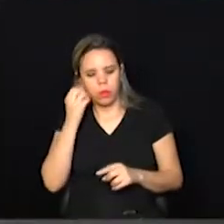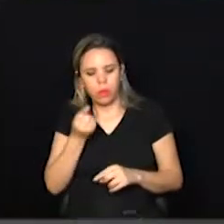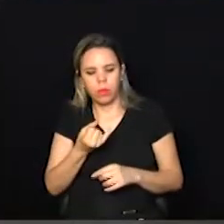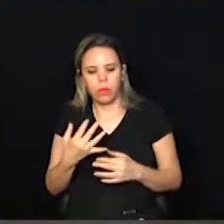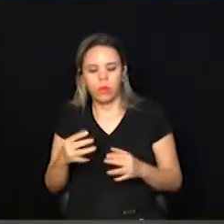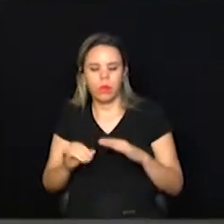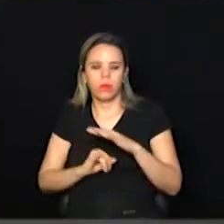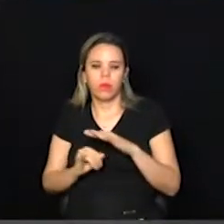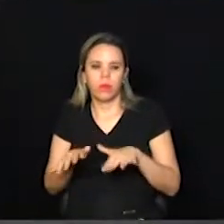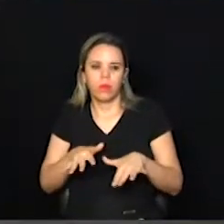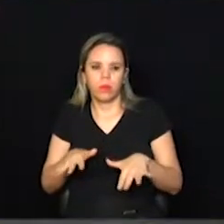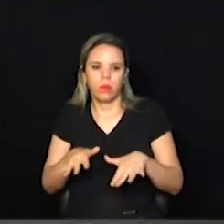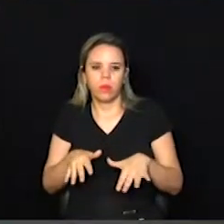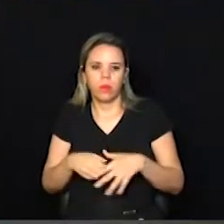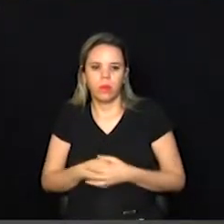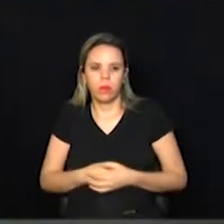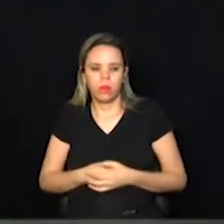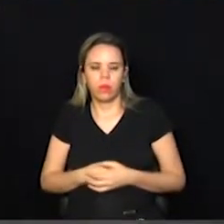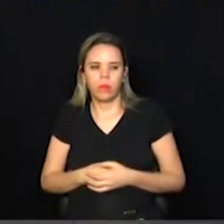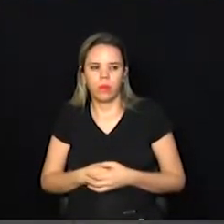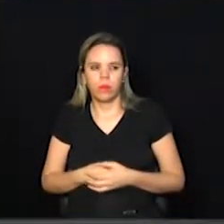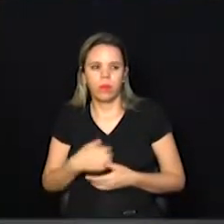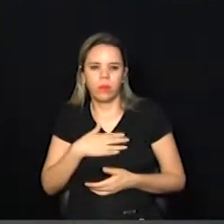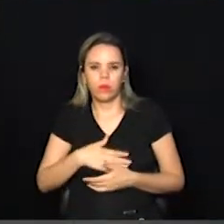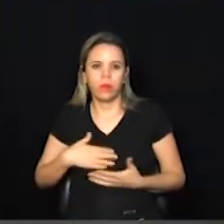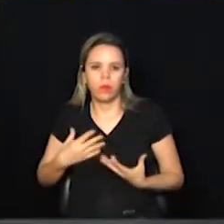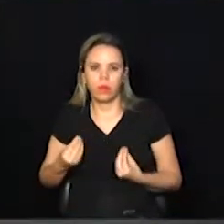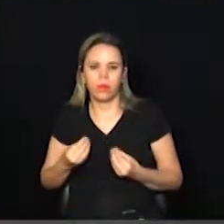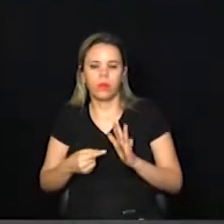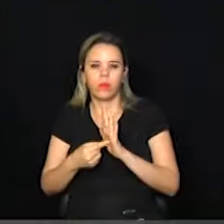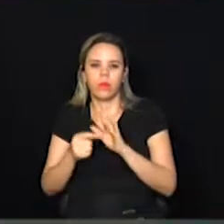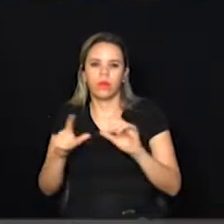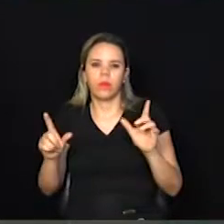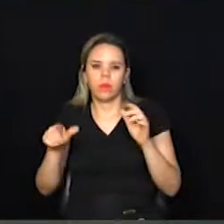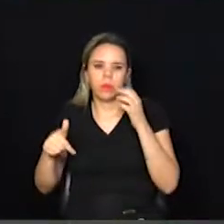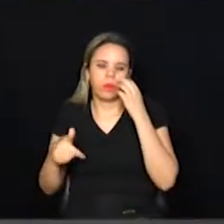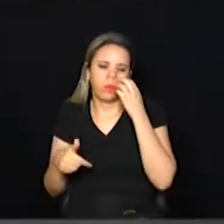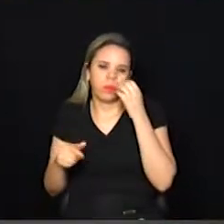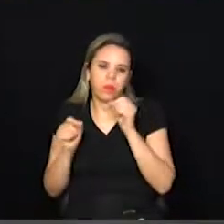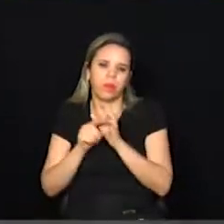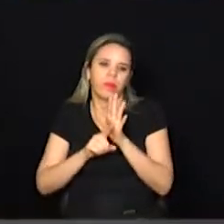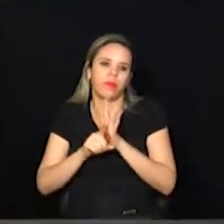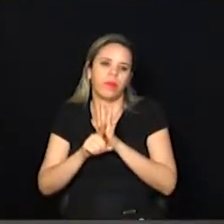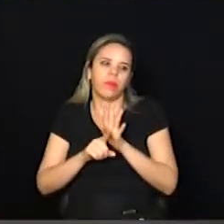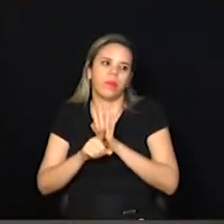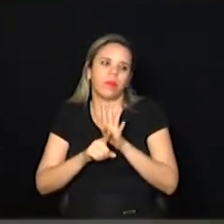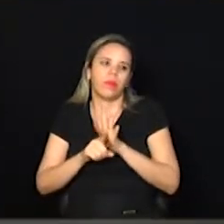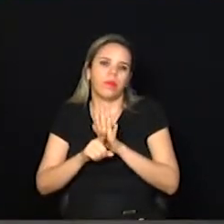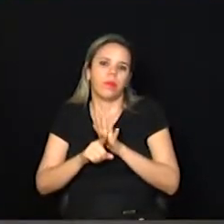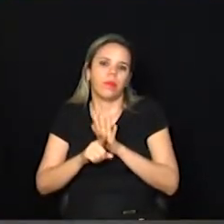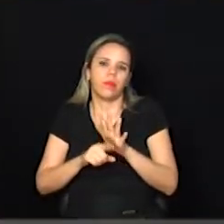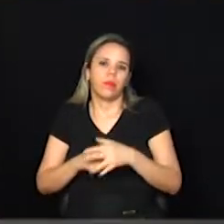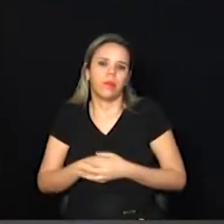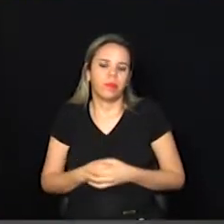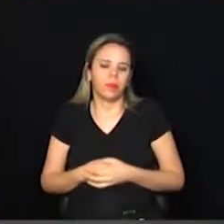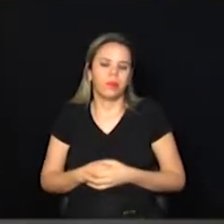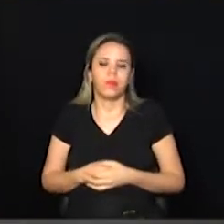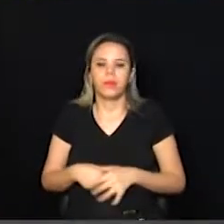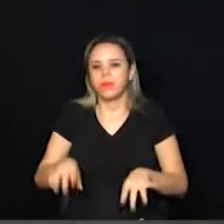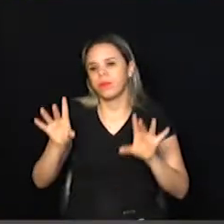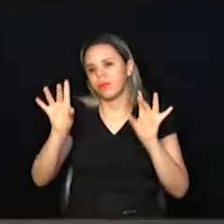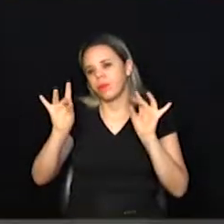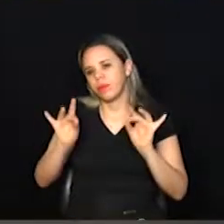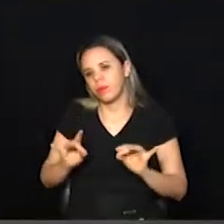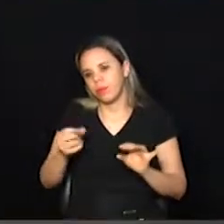com movimentos. Eu gostei bastante da apresentação, vou depois também fazer um estudo mais detalhado